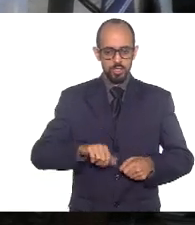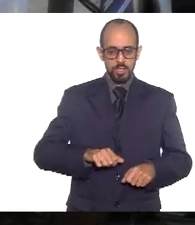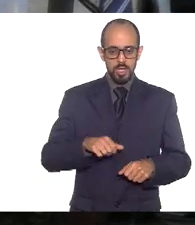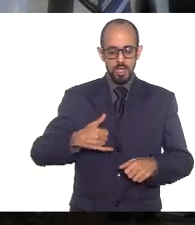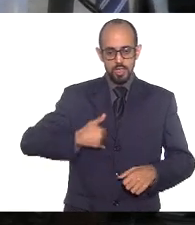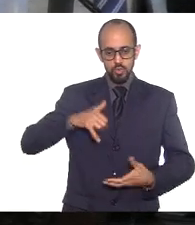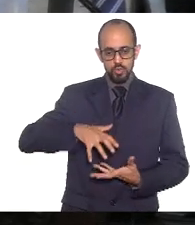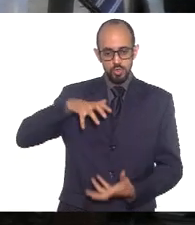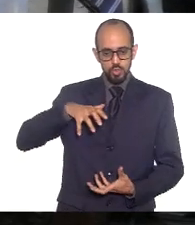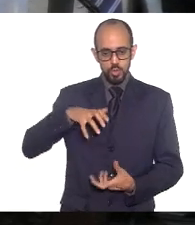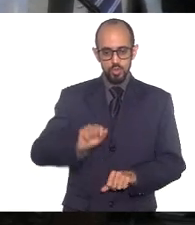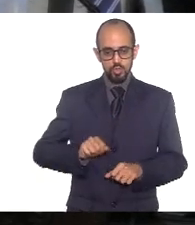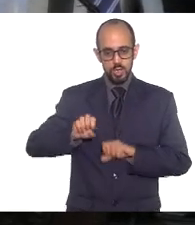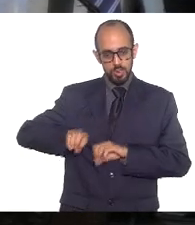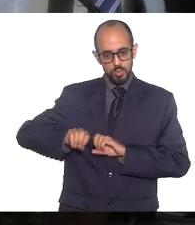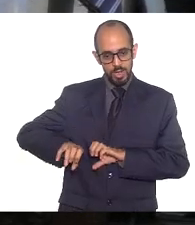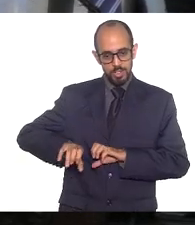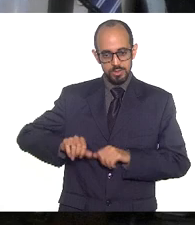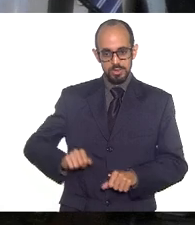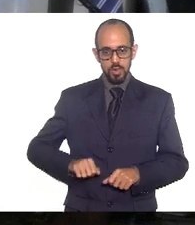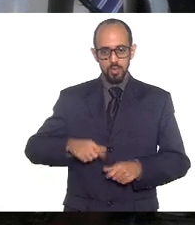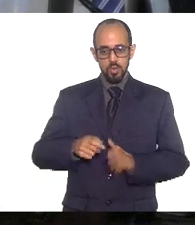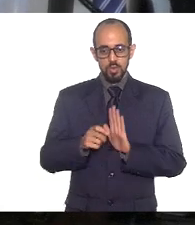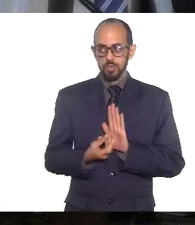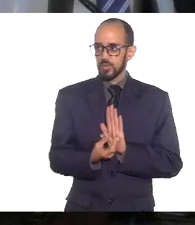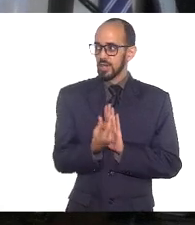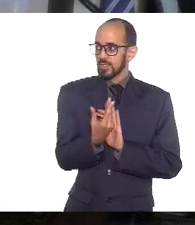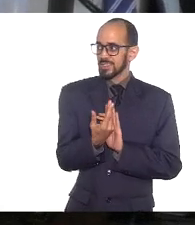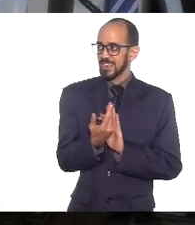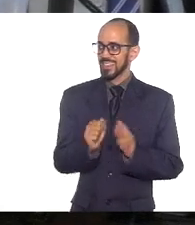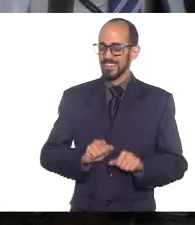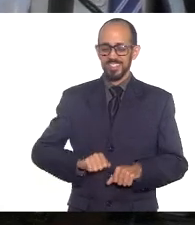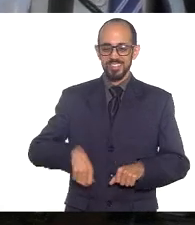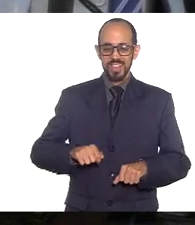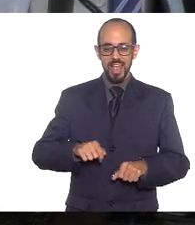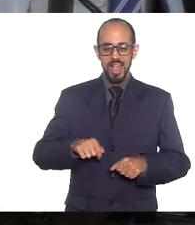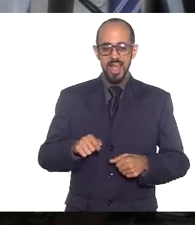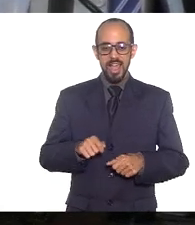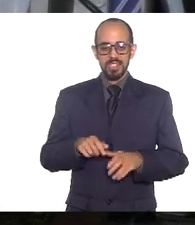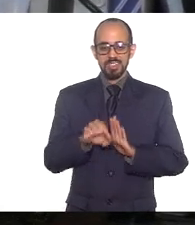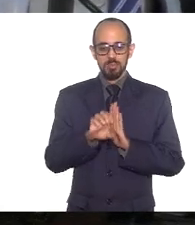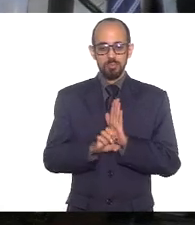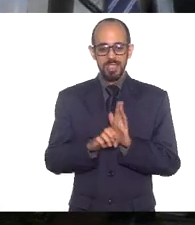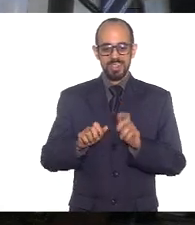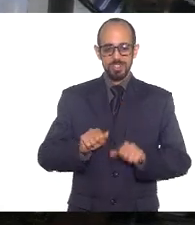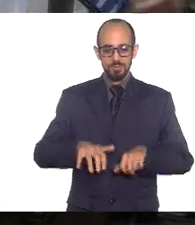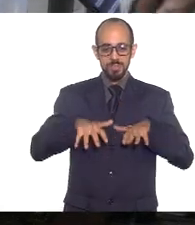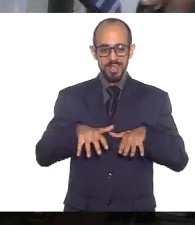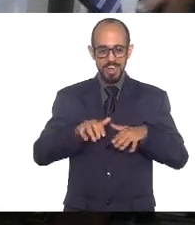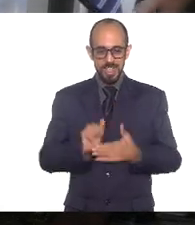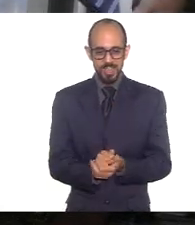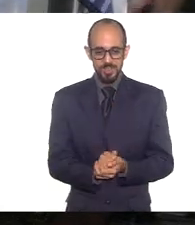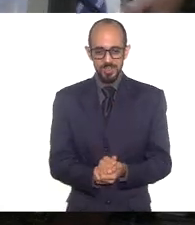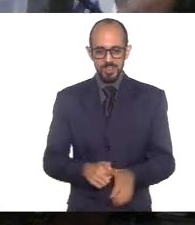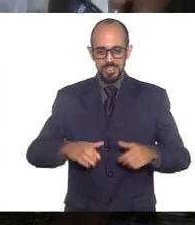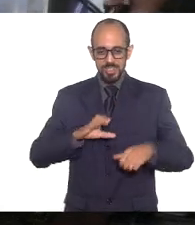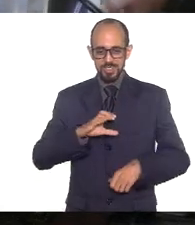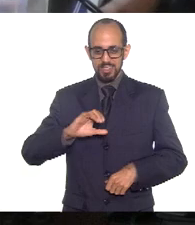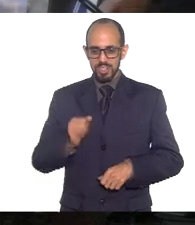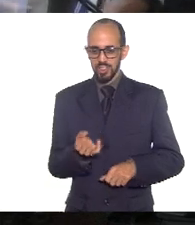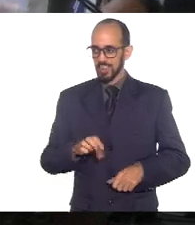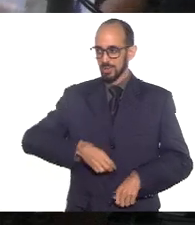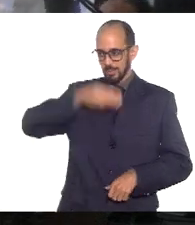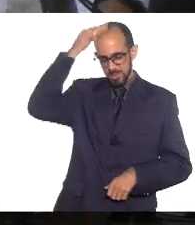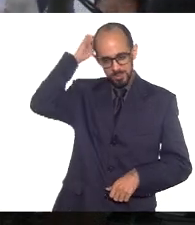do idoso de Educação de orçamento Finanças fiscalização financeira e controle a emenda de plenário vai emite parecer pela comissão de coração infectado